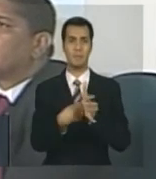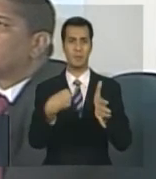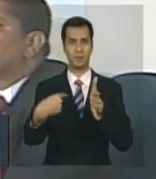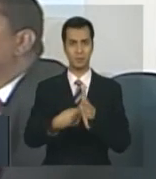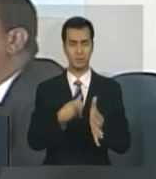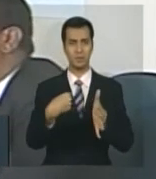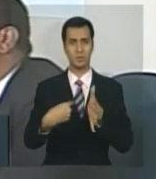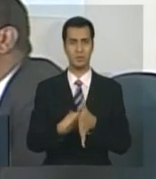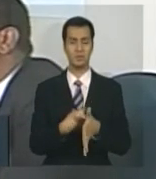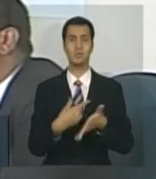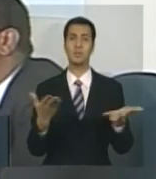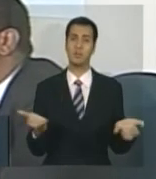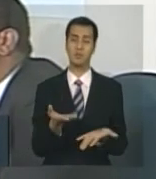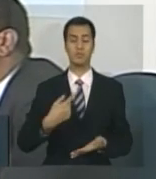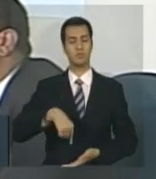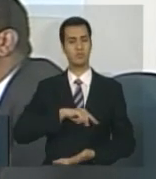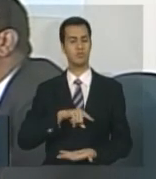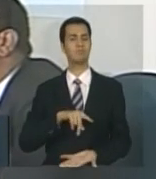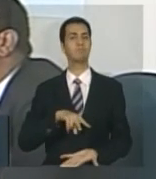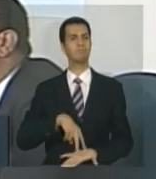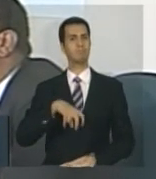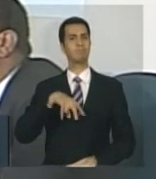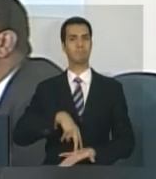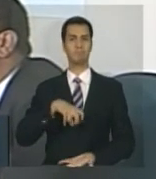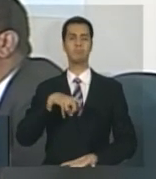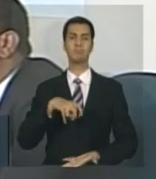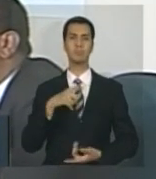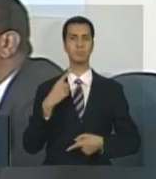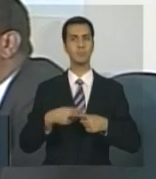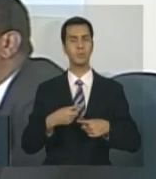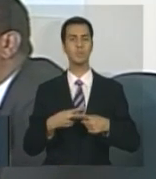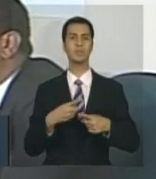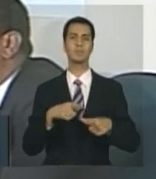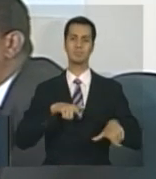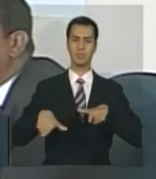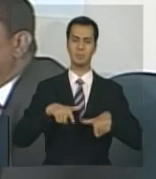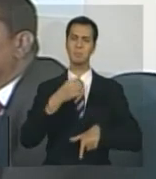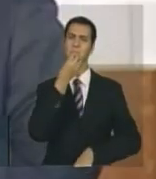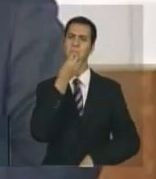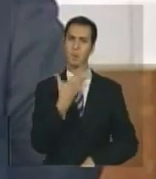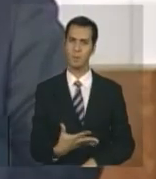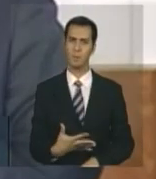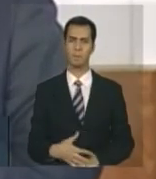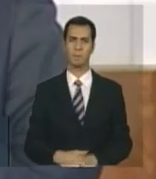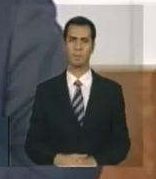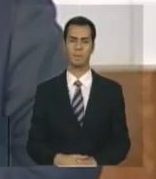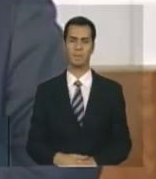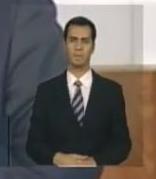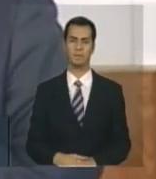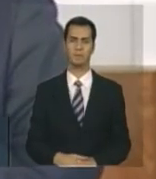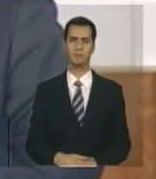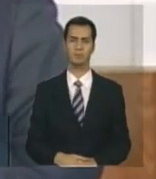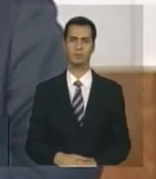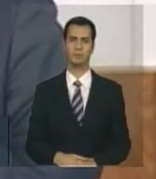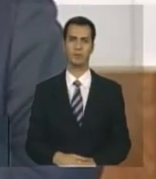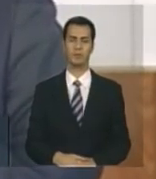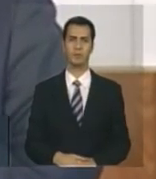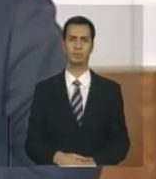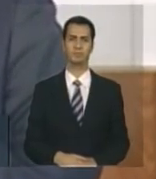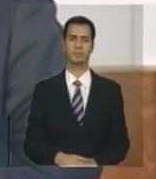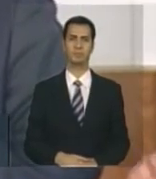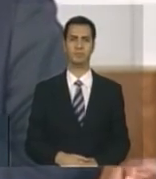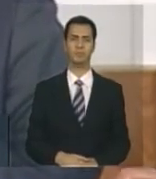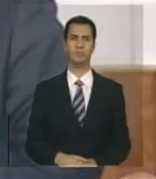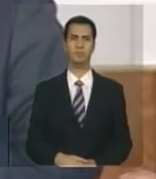Estamos aqui animados com o trabalho que estamos realizando. Temos merecido o